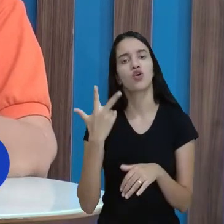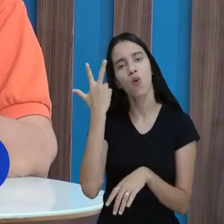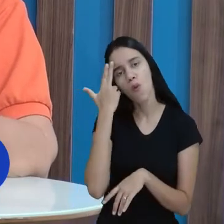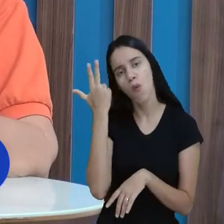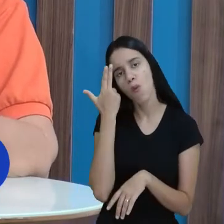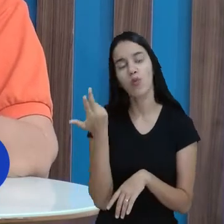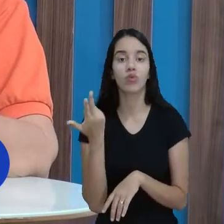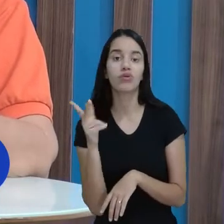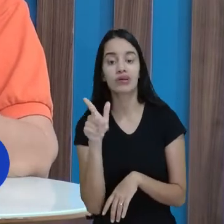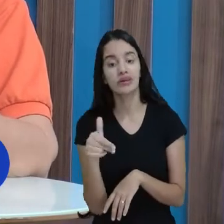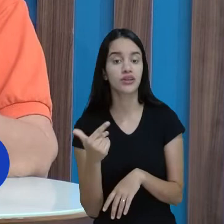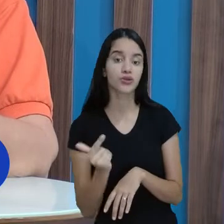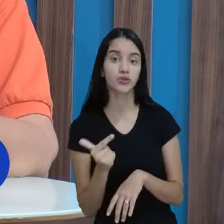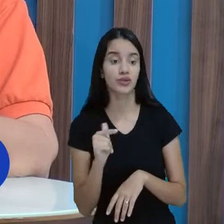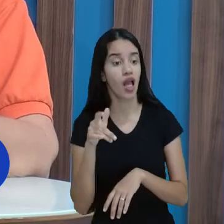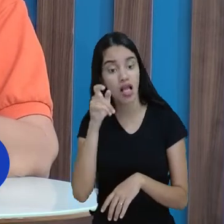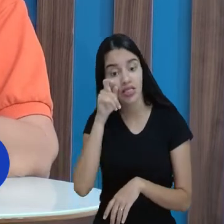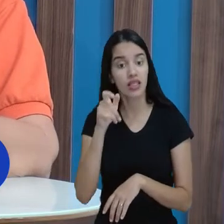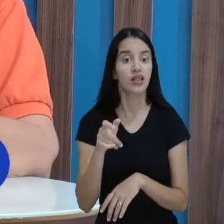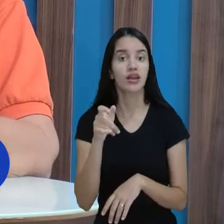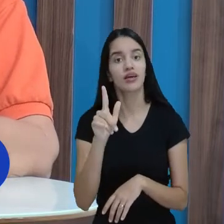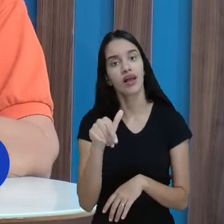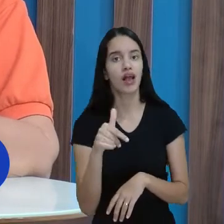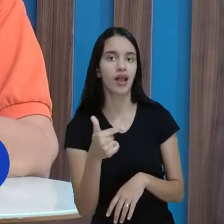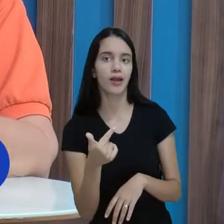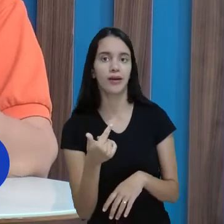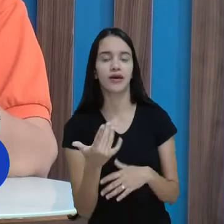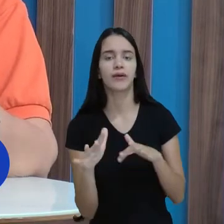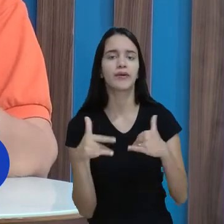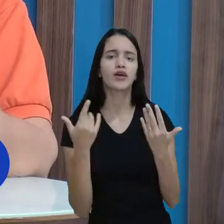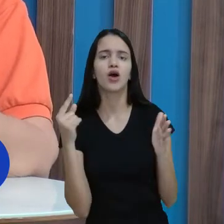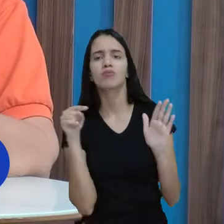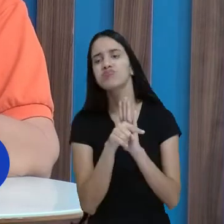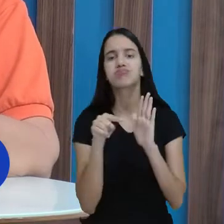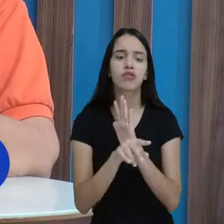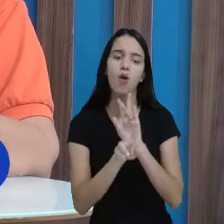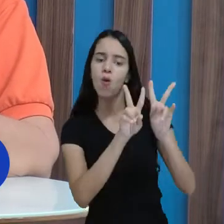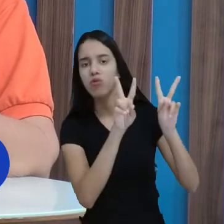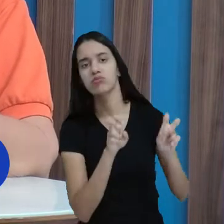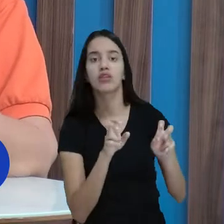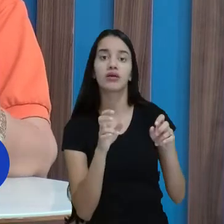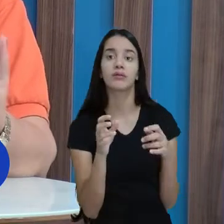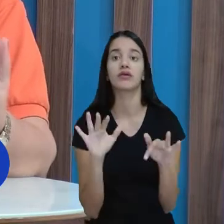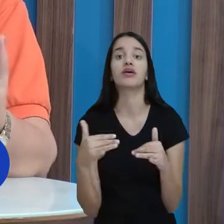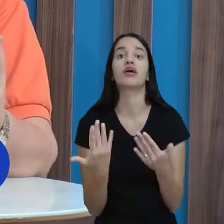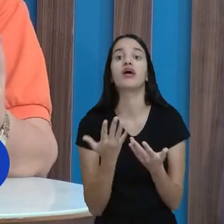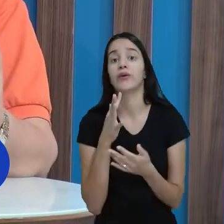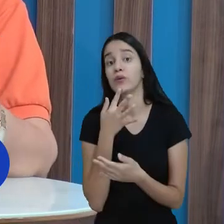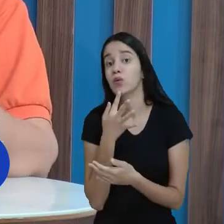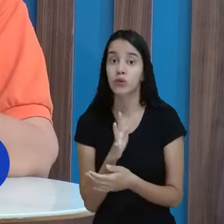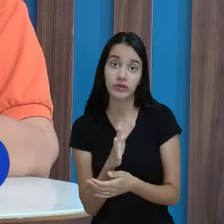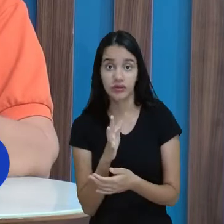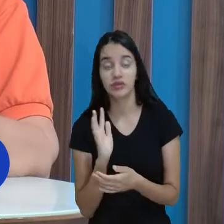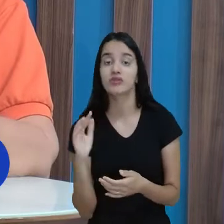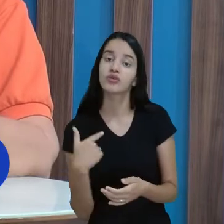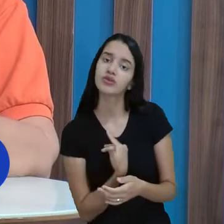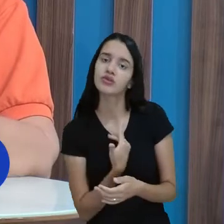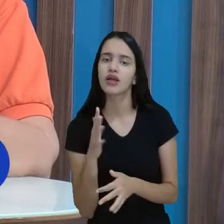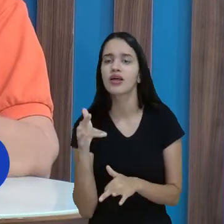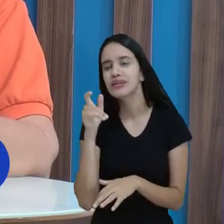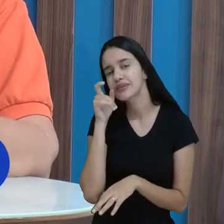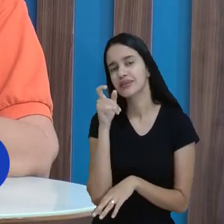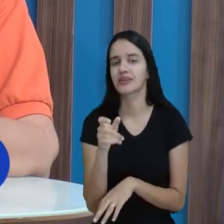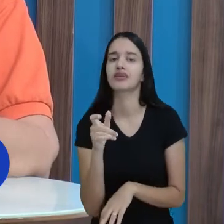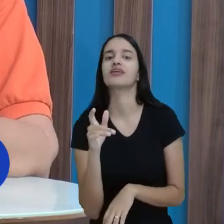que não tinha nem interesse ainda por essas questões, por esses temas, porque por ser tão desconhecido. Acho que a gente também se interessa